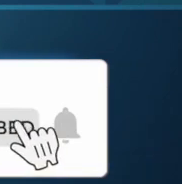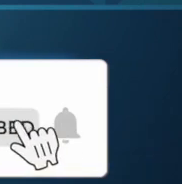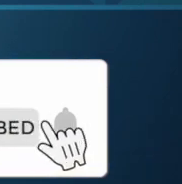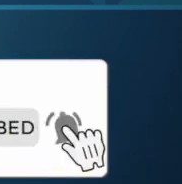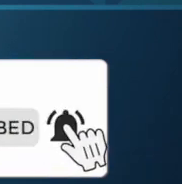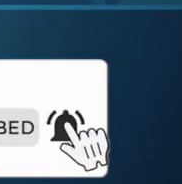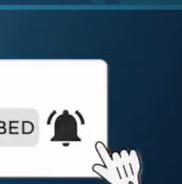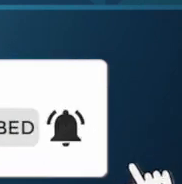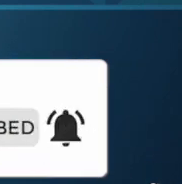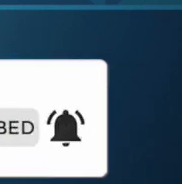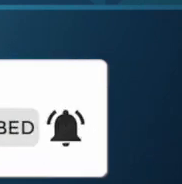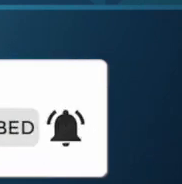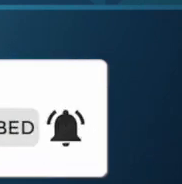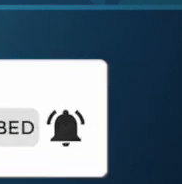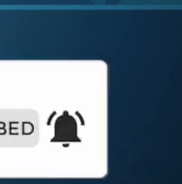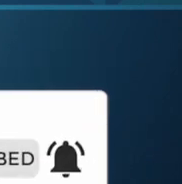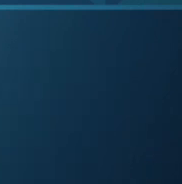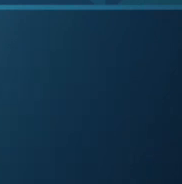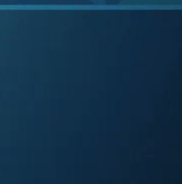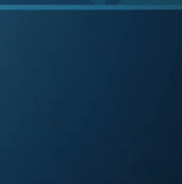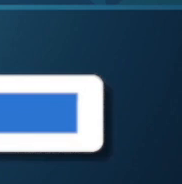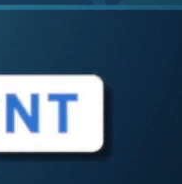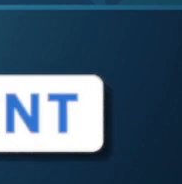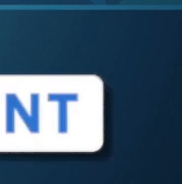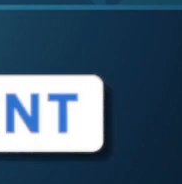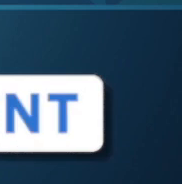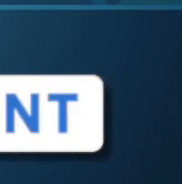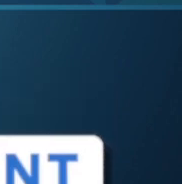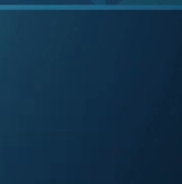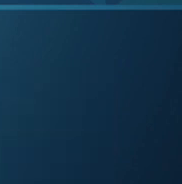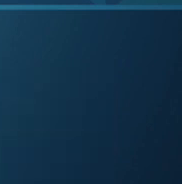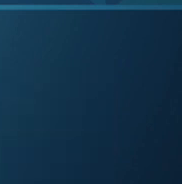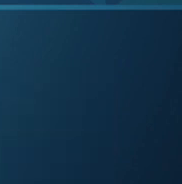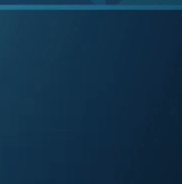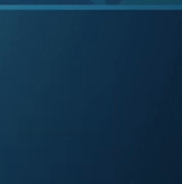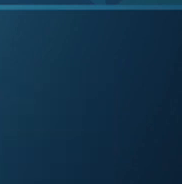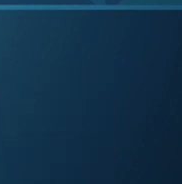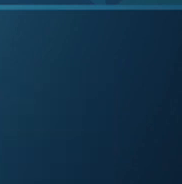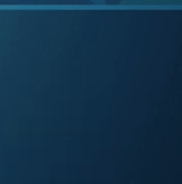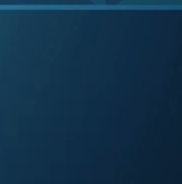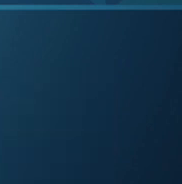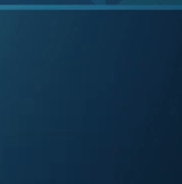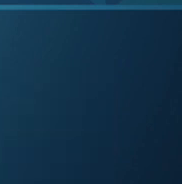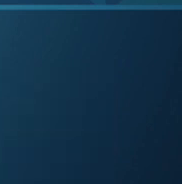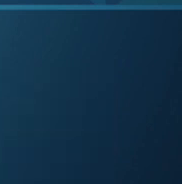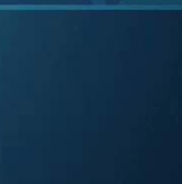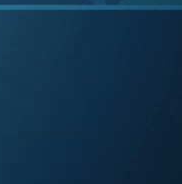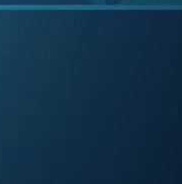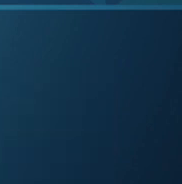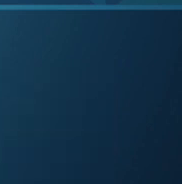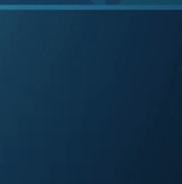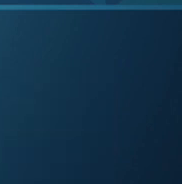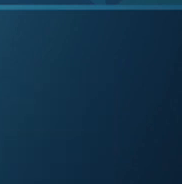RTTLI, hanehang botão notificação. Fo comentário no fahetutang ba media social siraseluk.